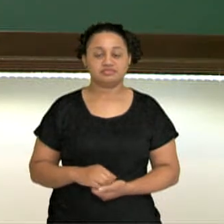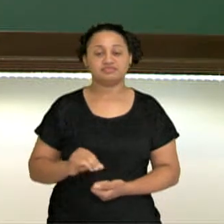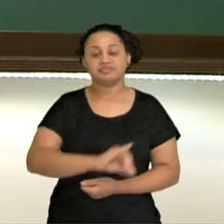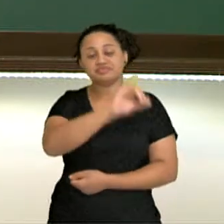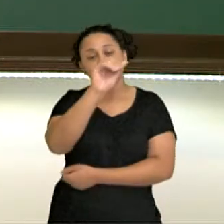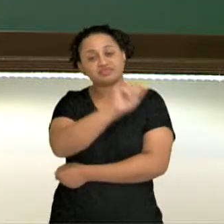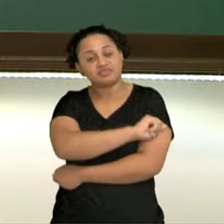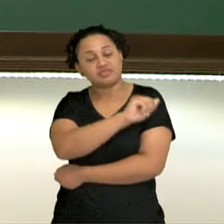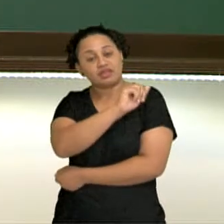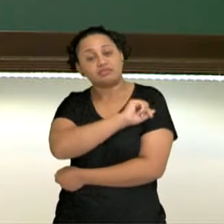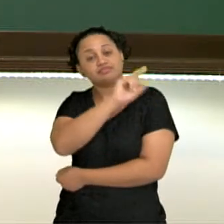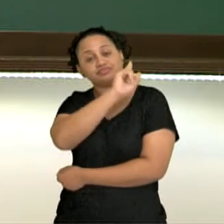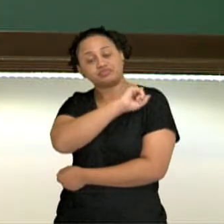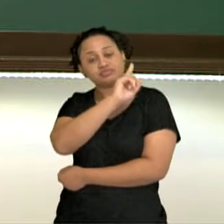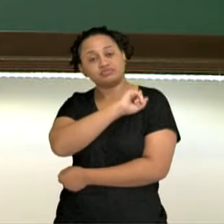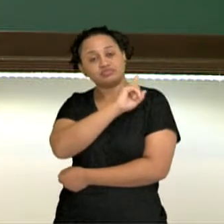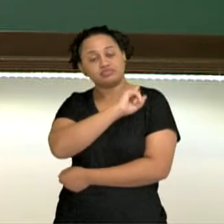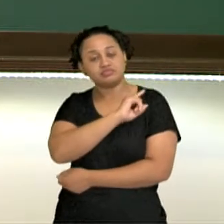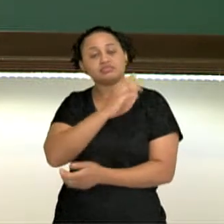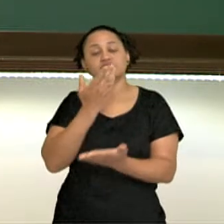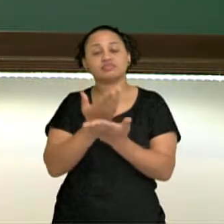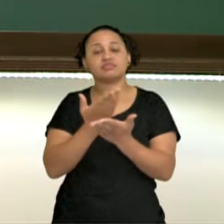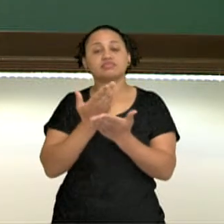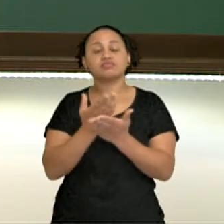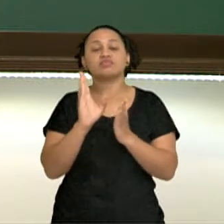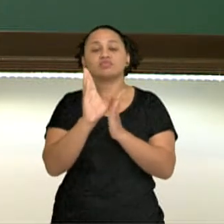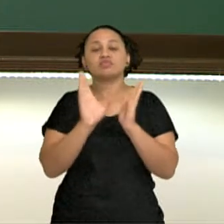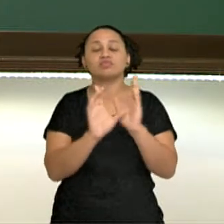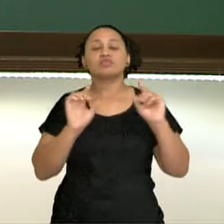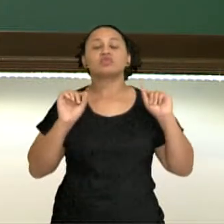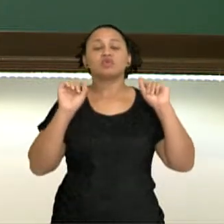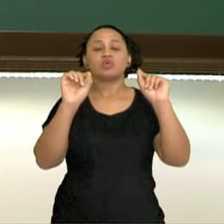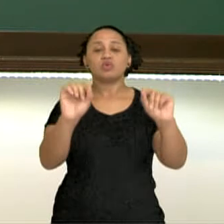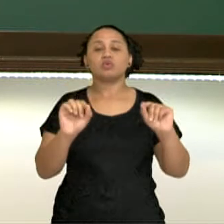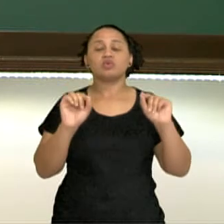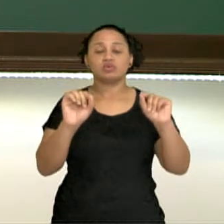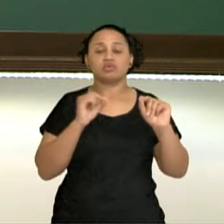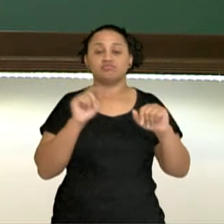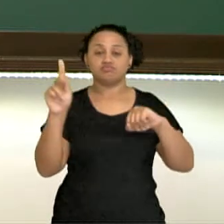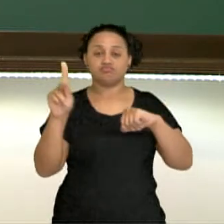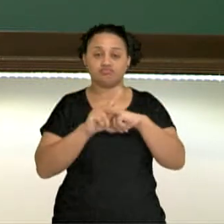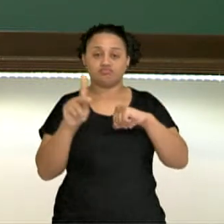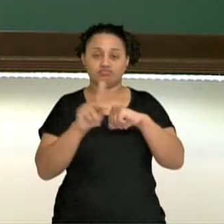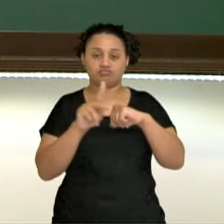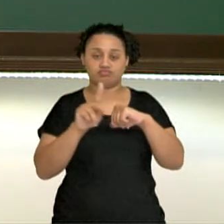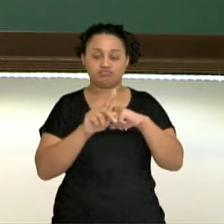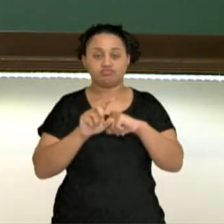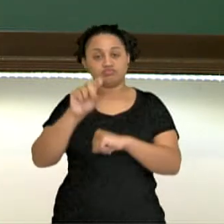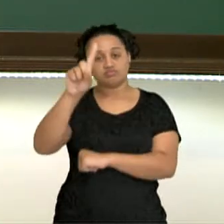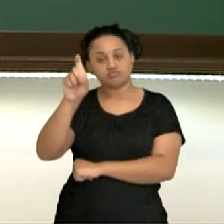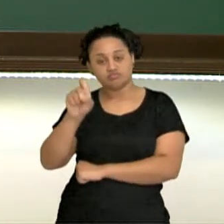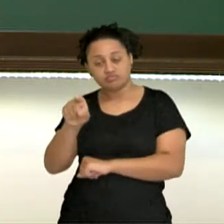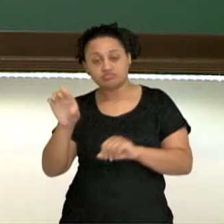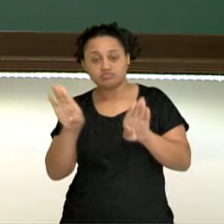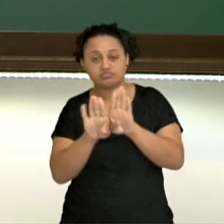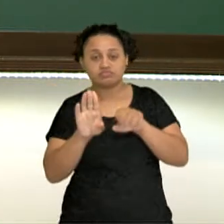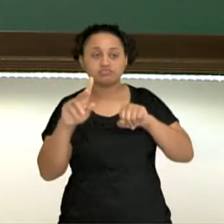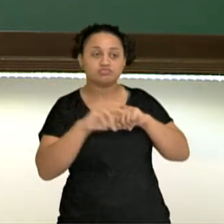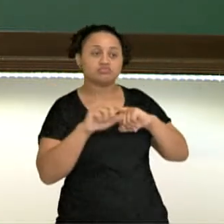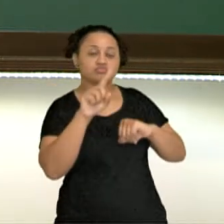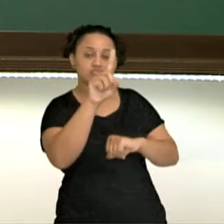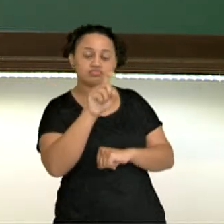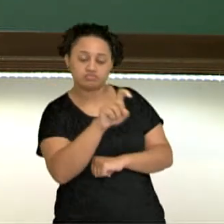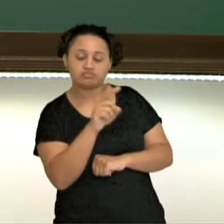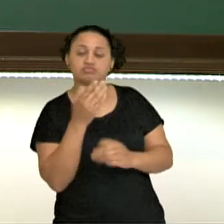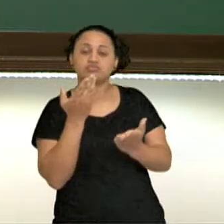Olá, estudantes da primeira série. Nesta aula nós vamos falar sobre os pronomes interrogativos e exclamativos